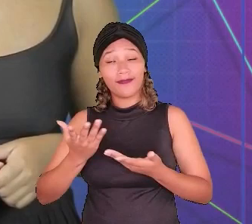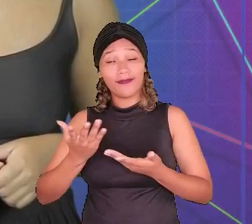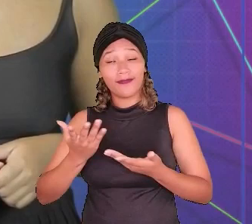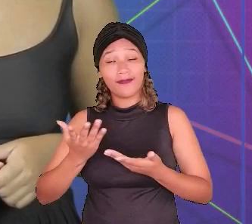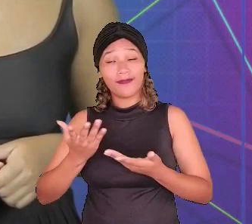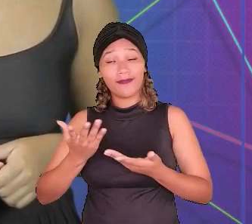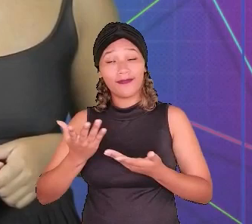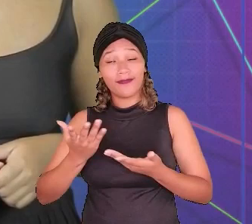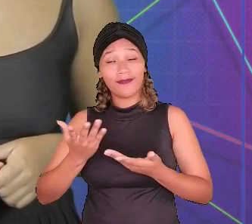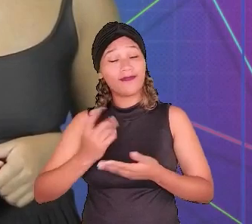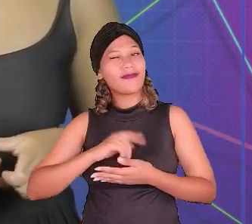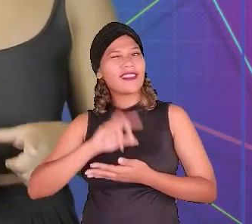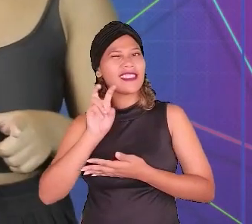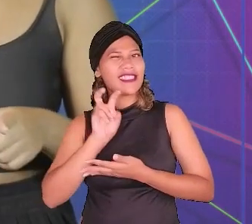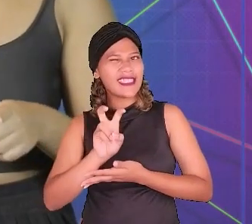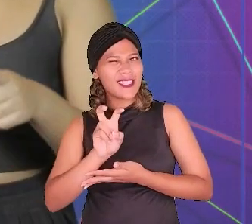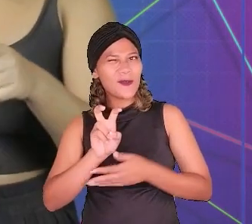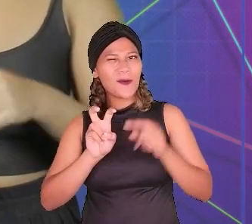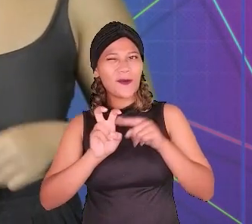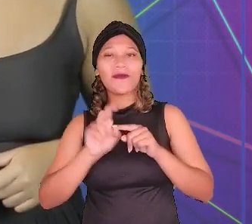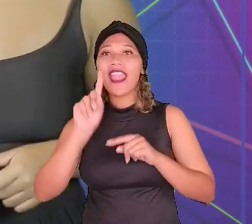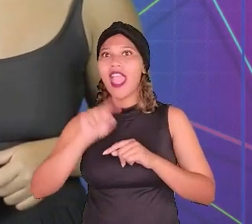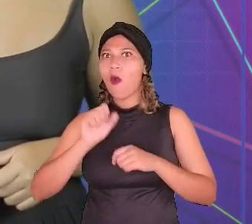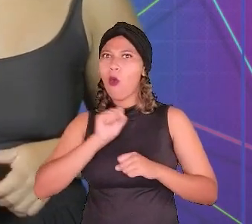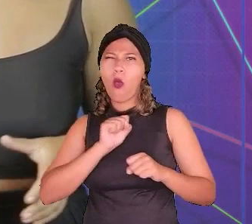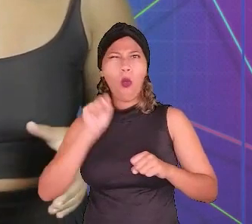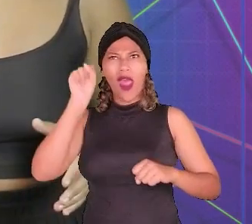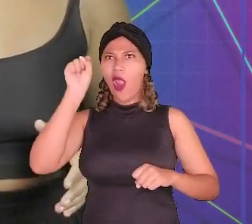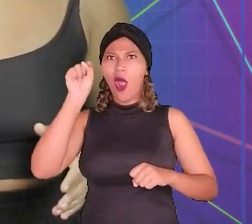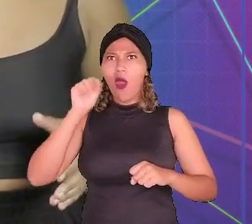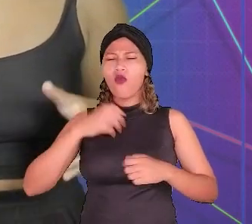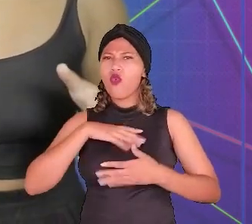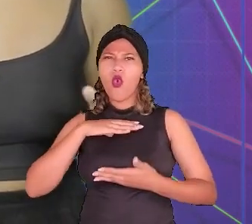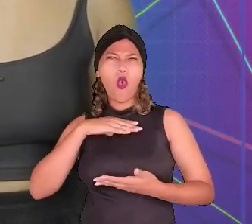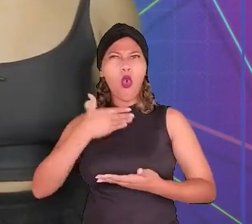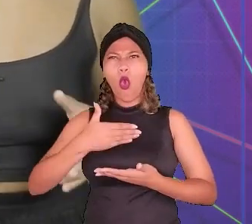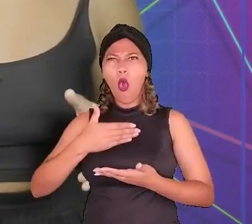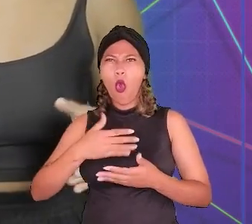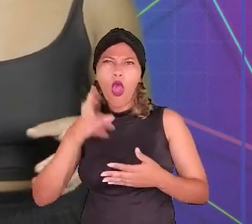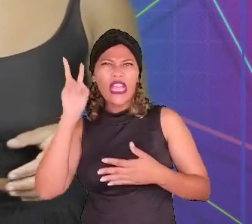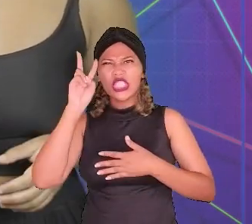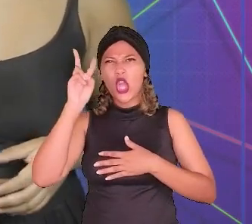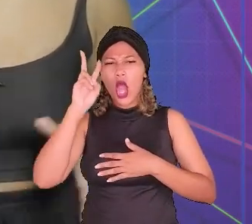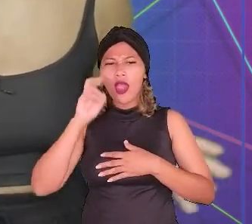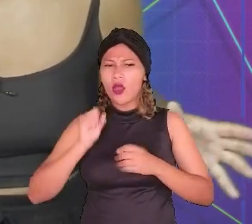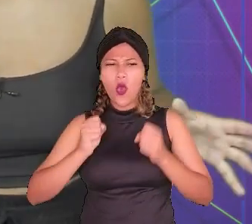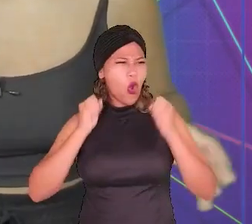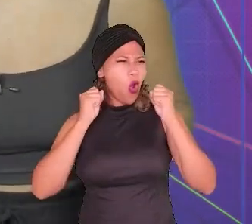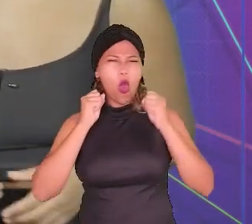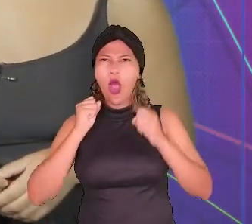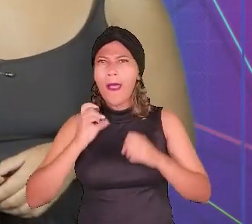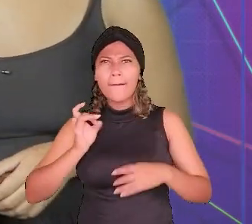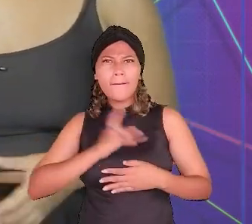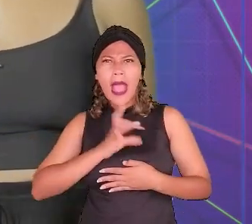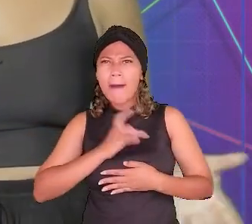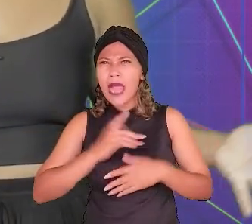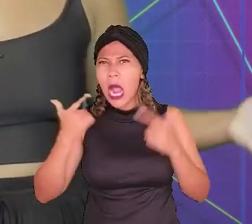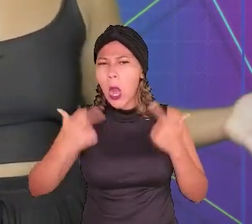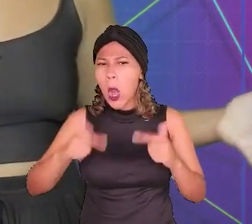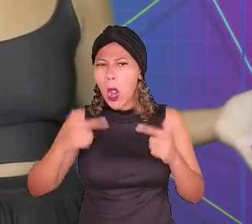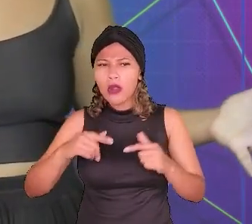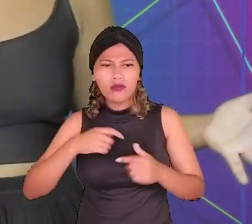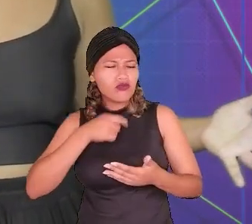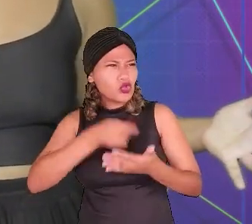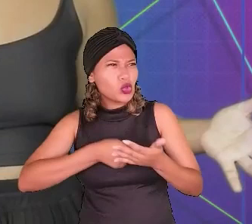tiro, com as flechas penduradas em suas costas. 5. O herói. É o personagem dos filmes e lendas, o guerreiro e destemido. Luta